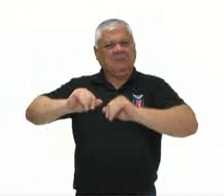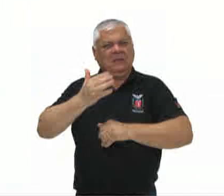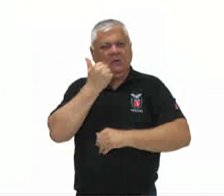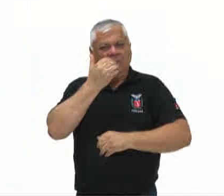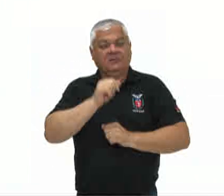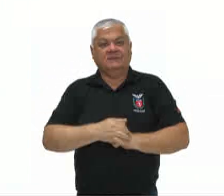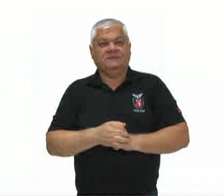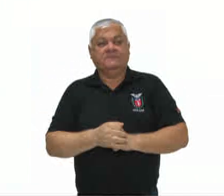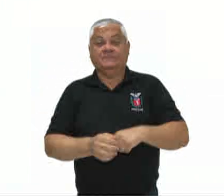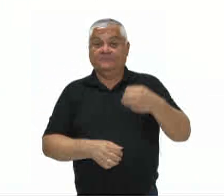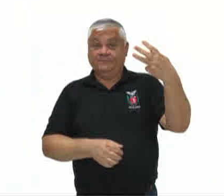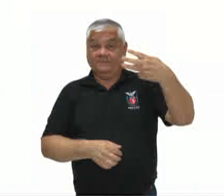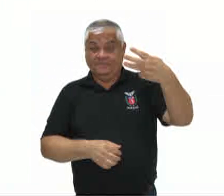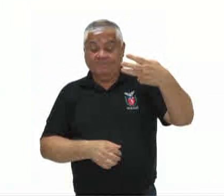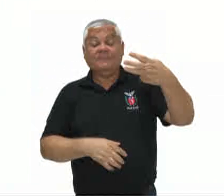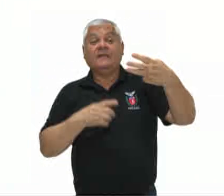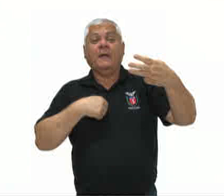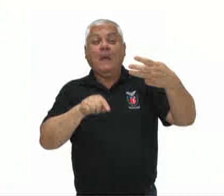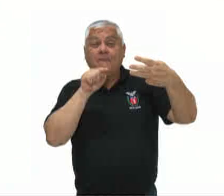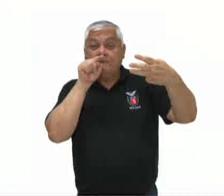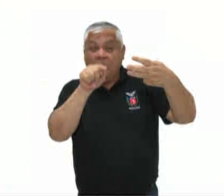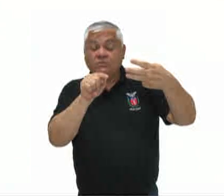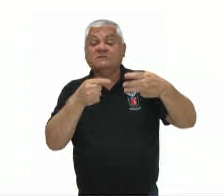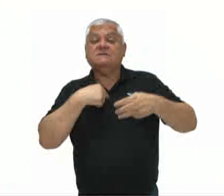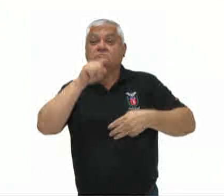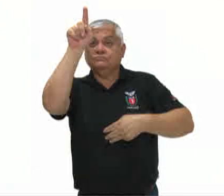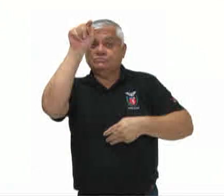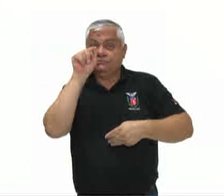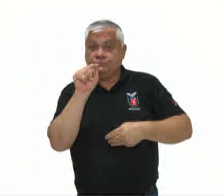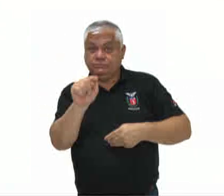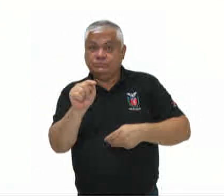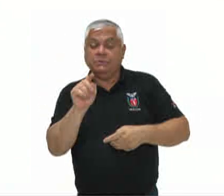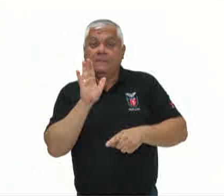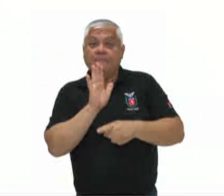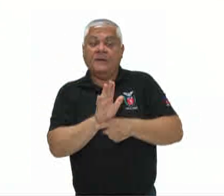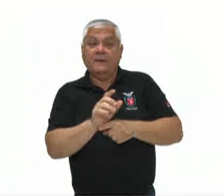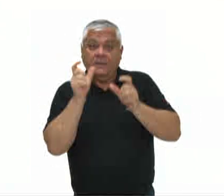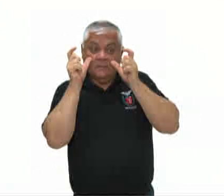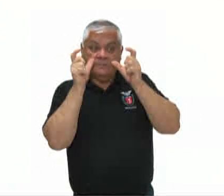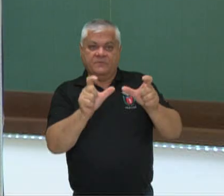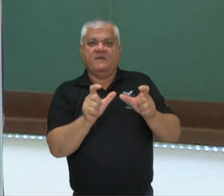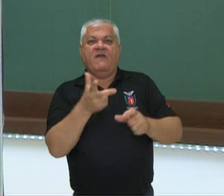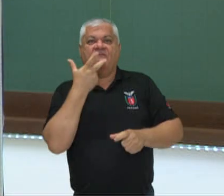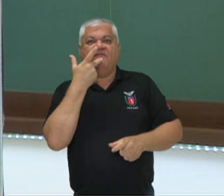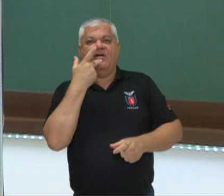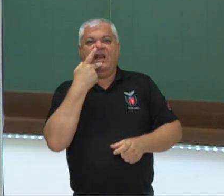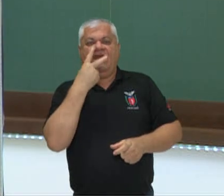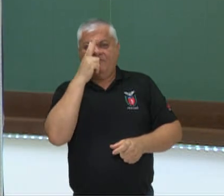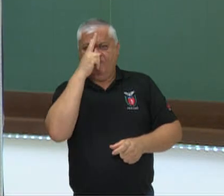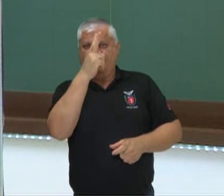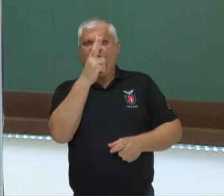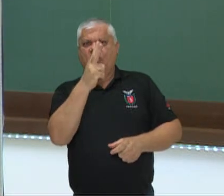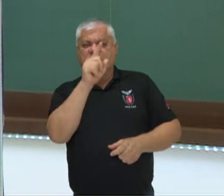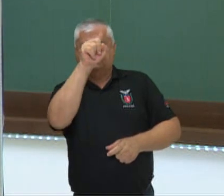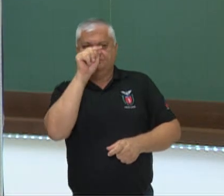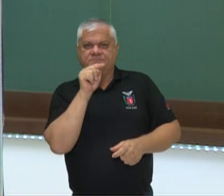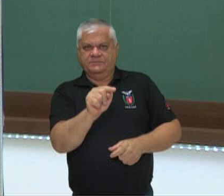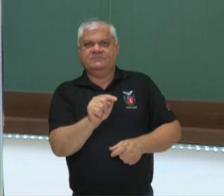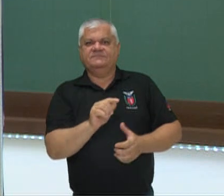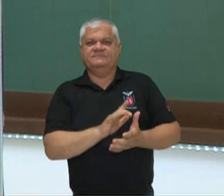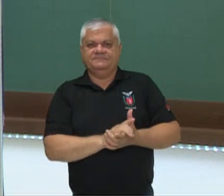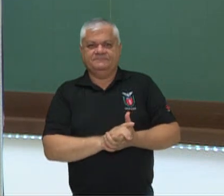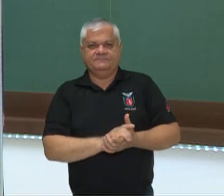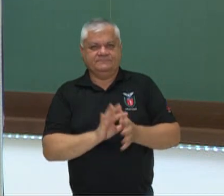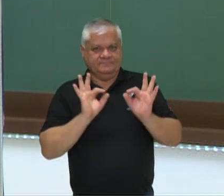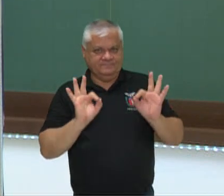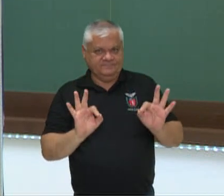com relação à pontuação, o uso da exclamação ajuda a dar ênfase nas falas fortes, marcantes, né? Observe que nós